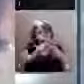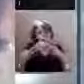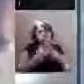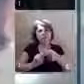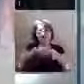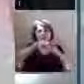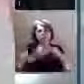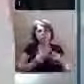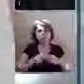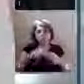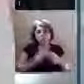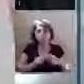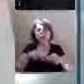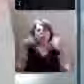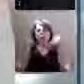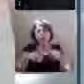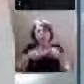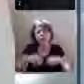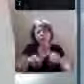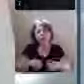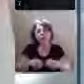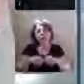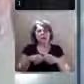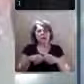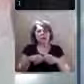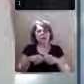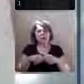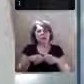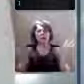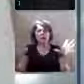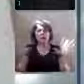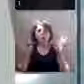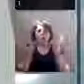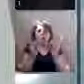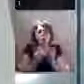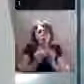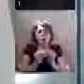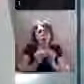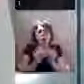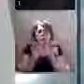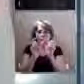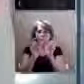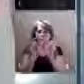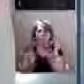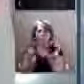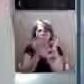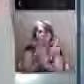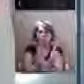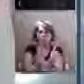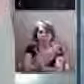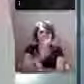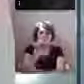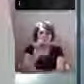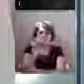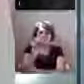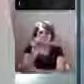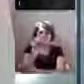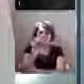ser, a ortografia precisa ser consertada, já no resumo a palavra contrastiva já está errado. Então, aí no